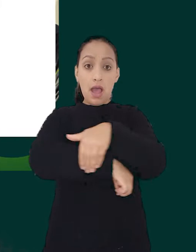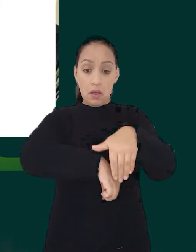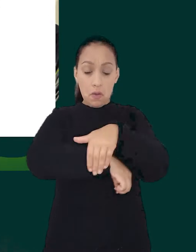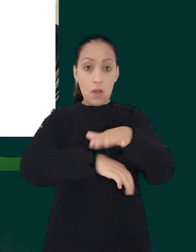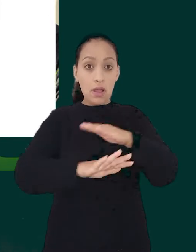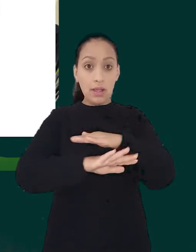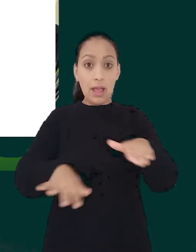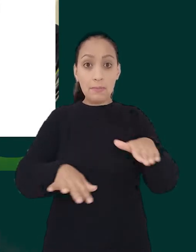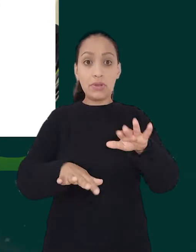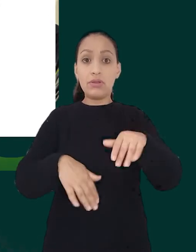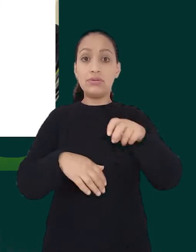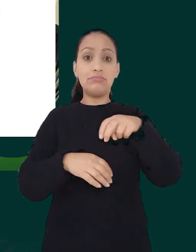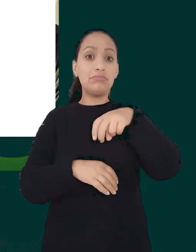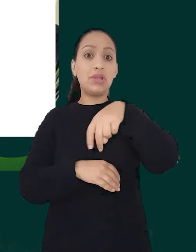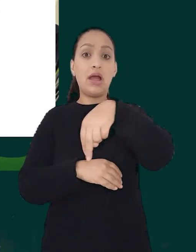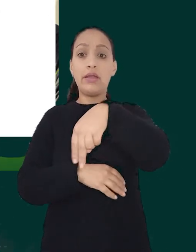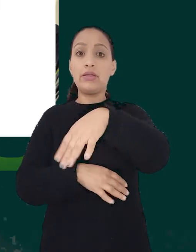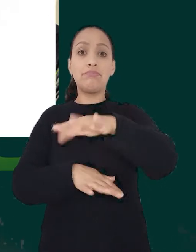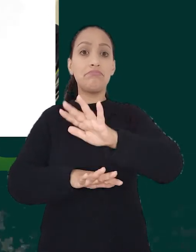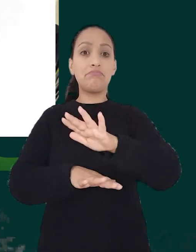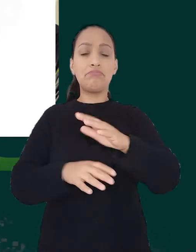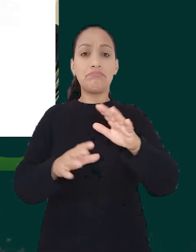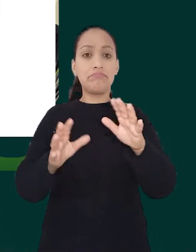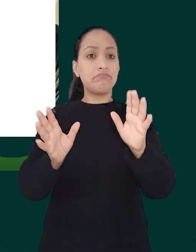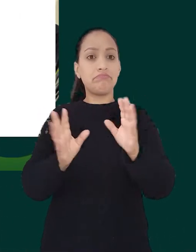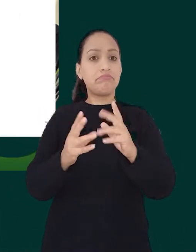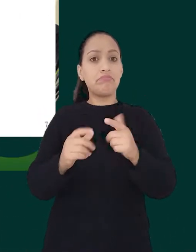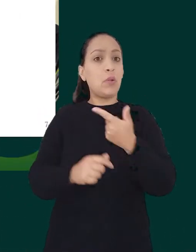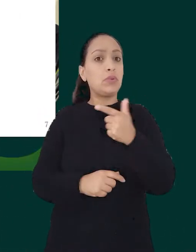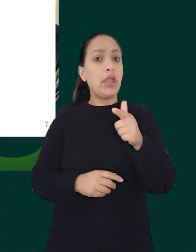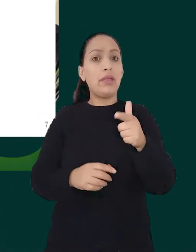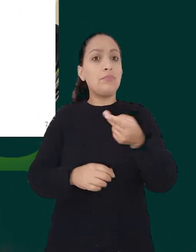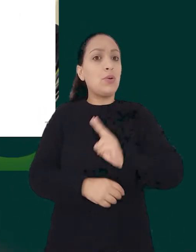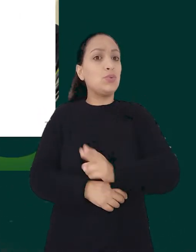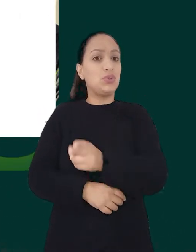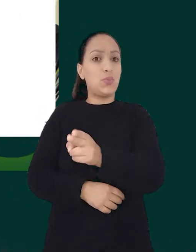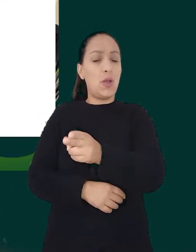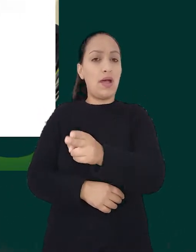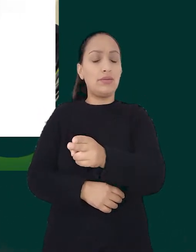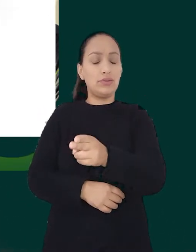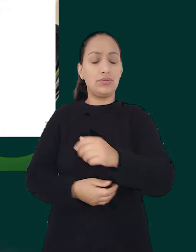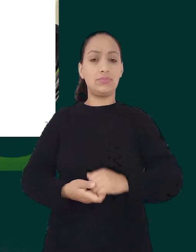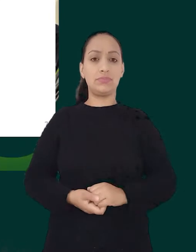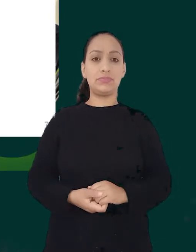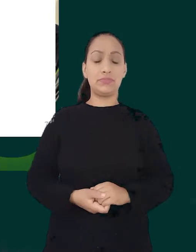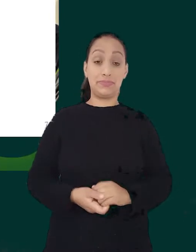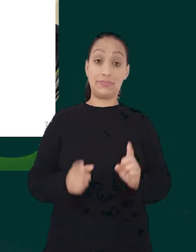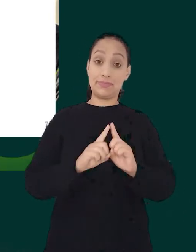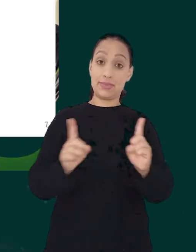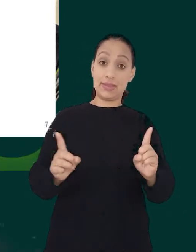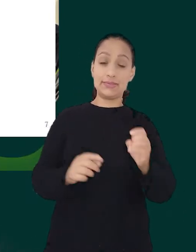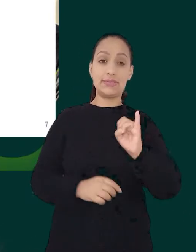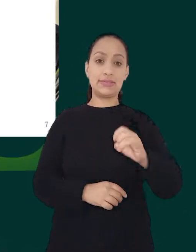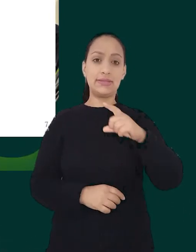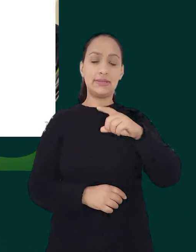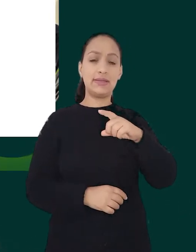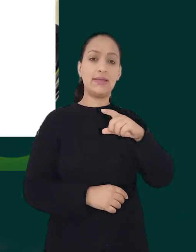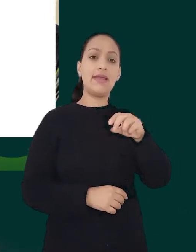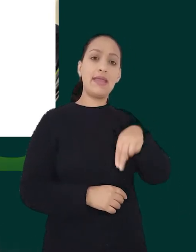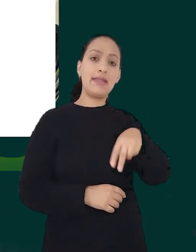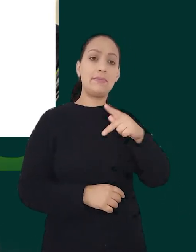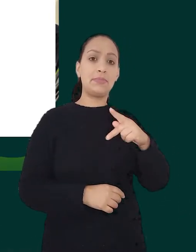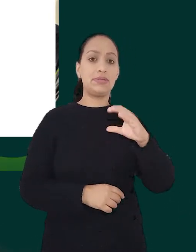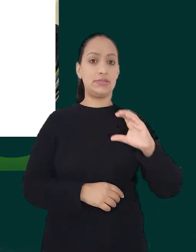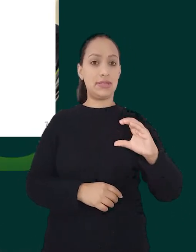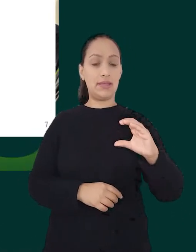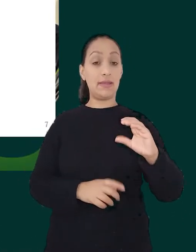ele pode entrar em idle, tá? Então ele não vai ter uma continuidade. Mas se for um NPC que